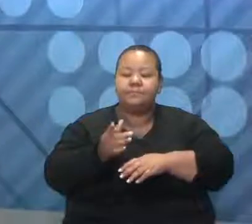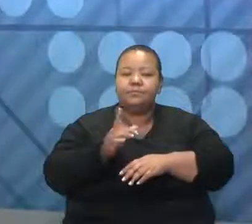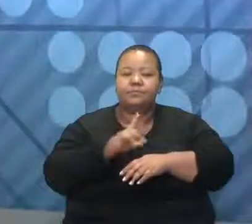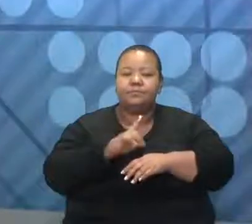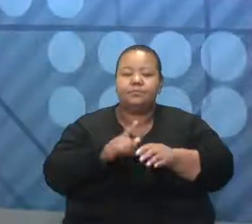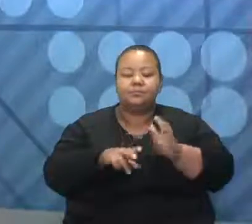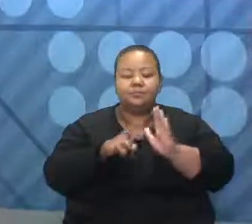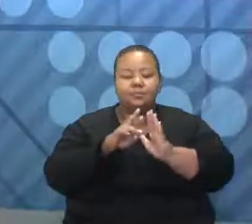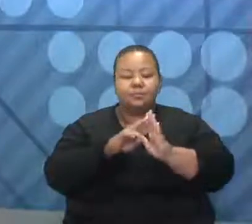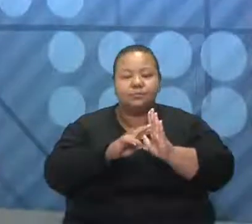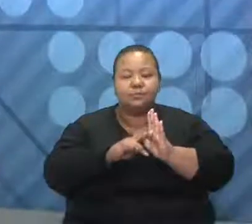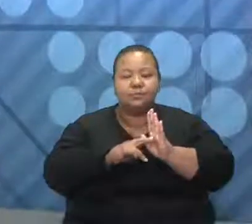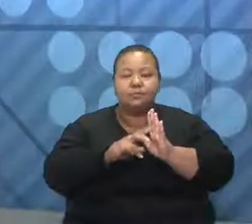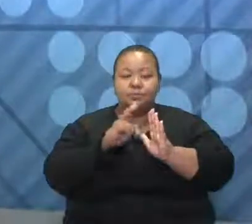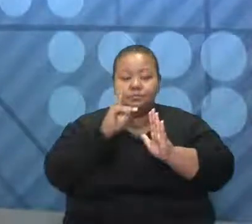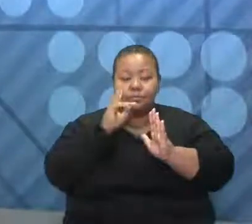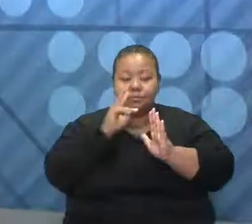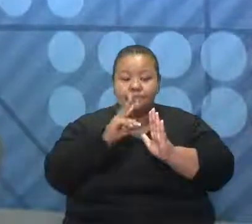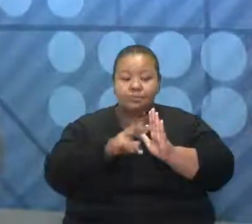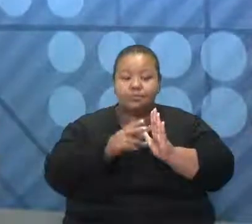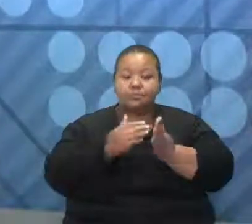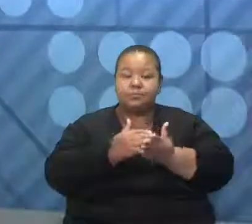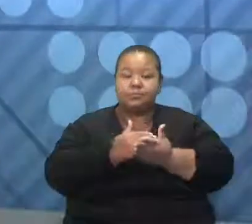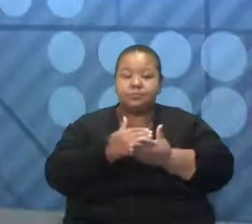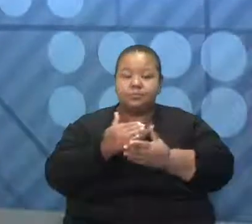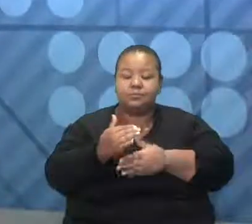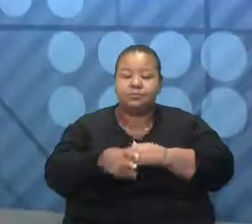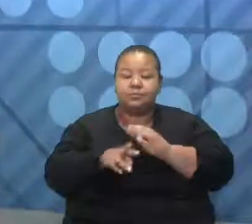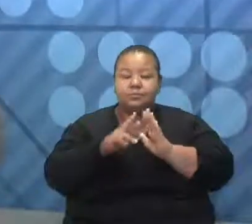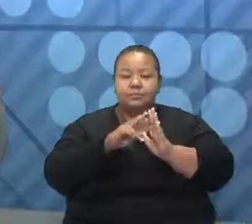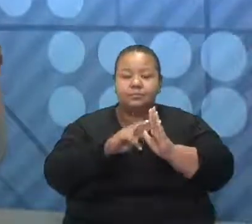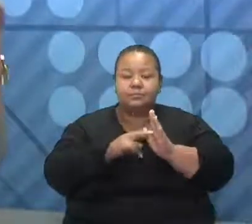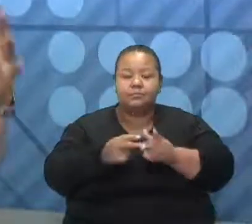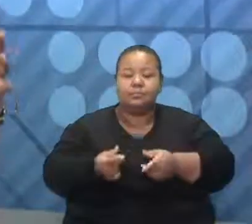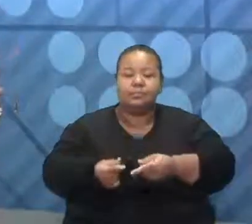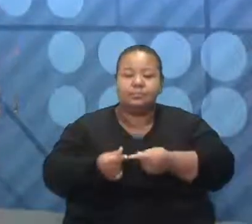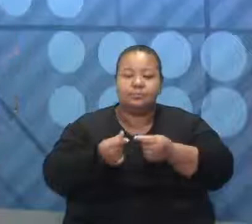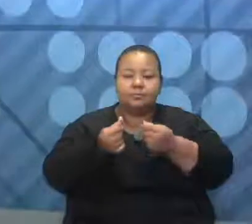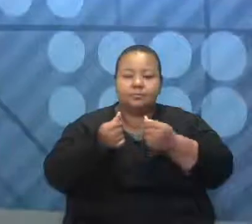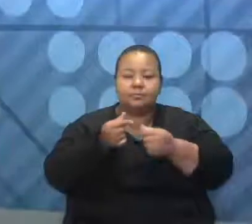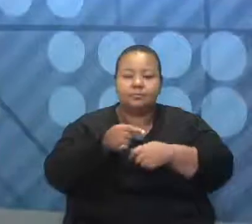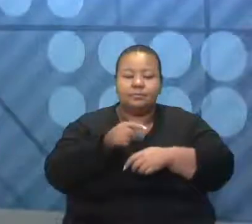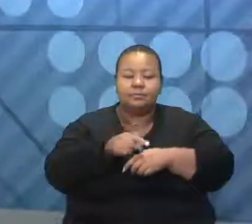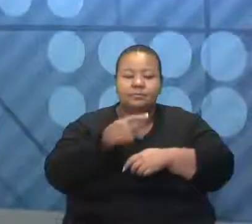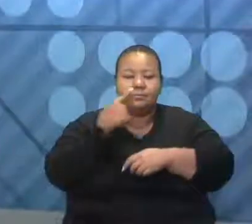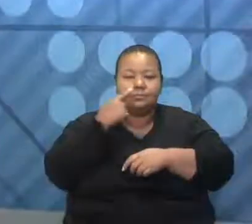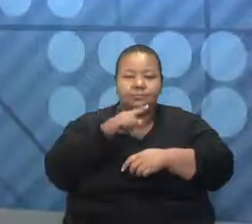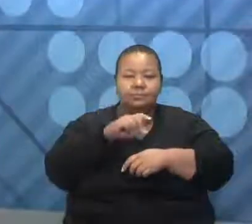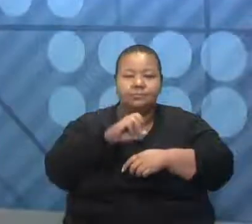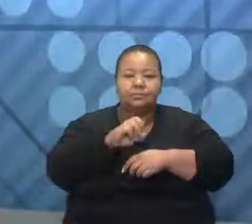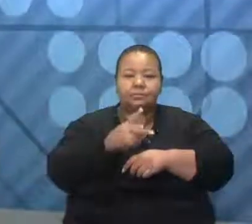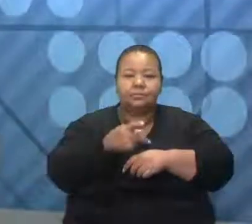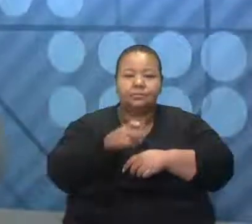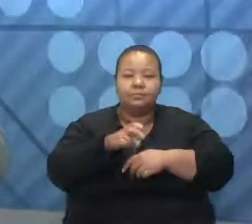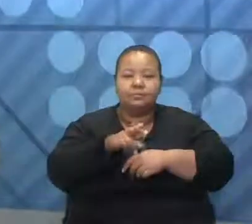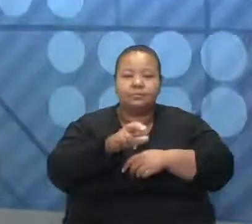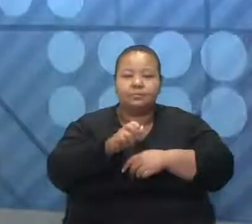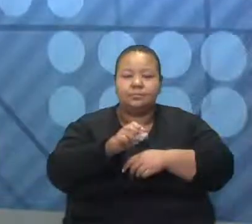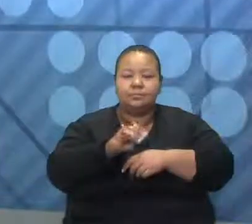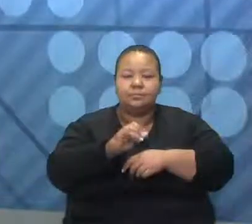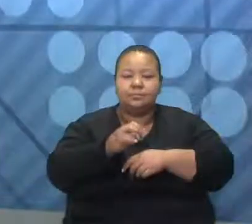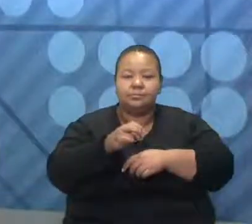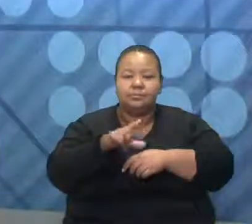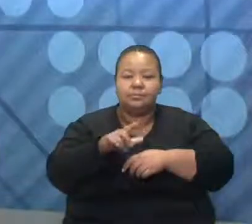meu relatório. Olha, eu vou trabalhar inicialmente com meu relatório financeiro, eu vou trabalhar meu relatório operacional. Definido o